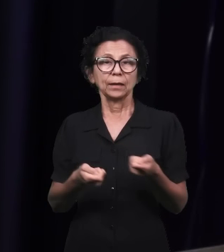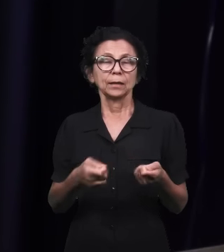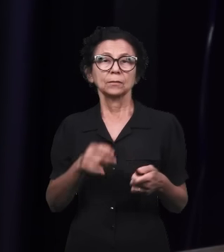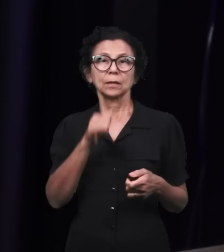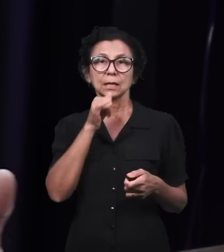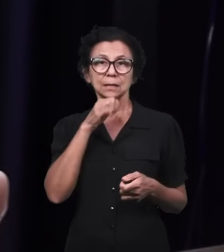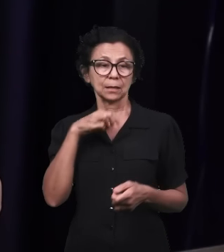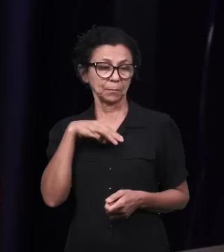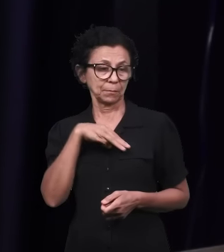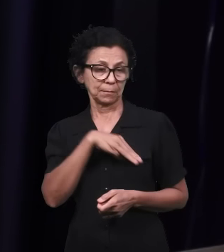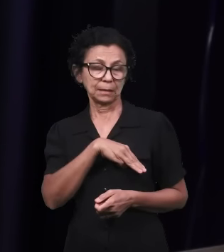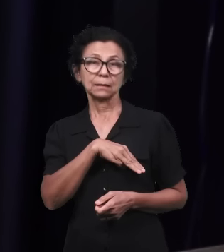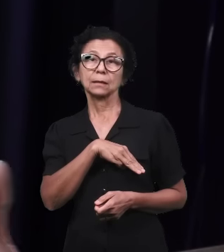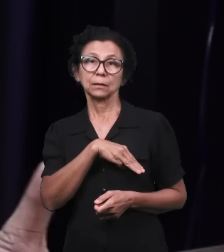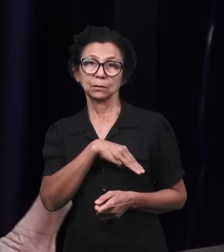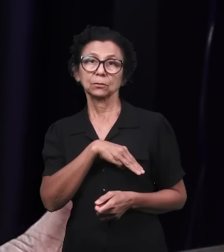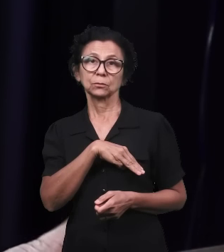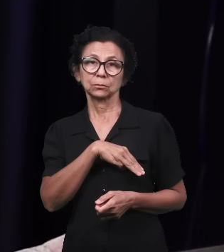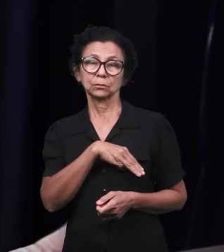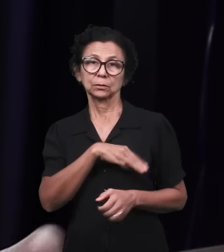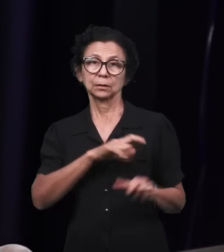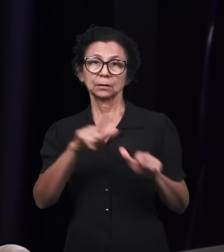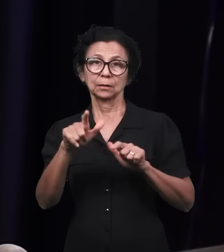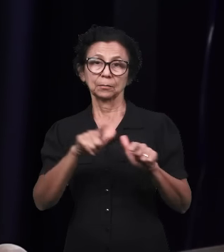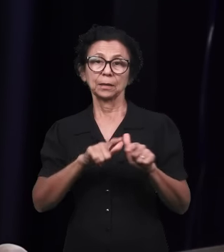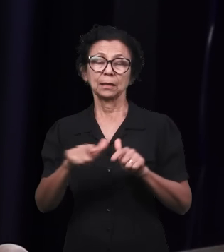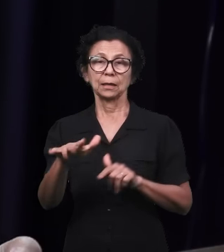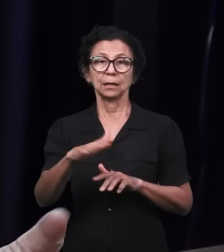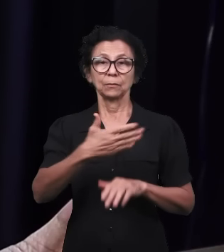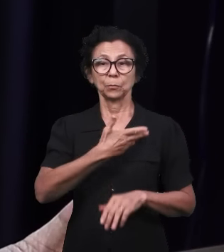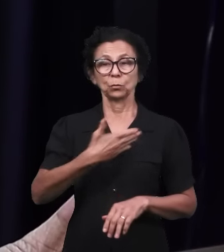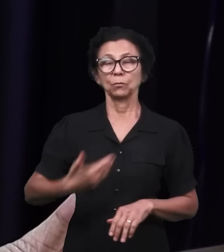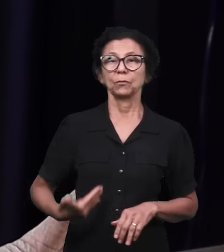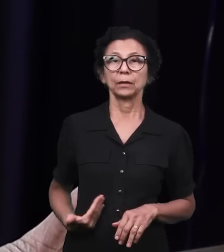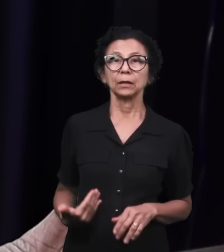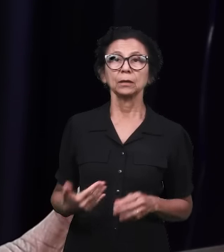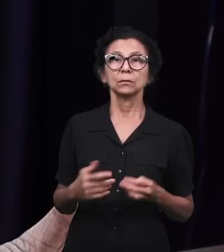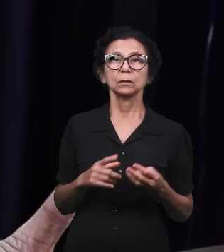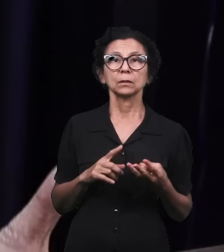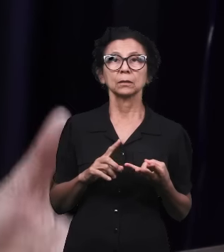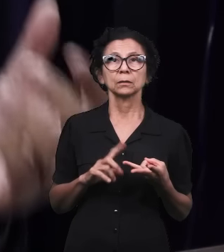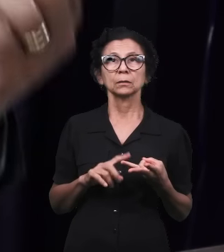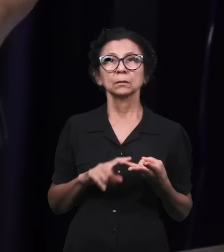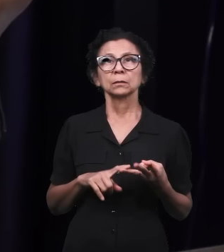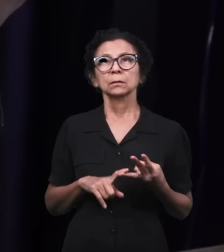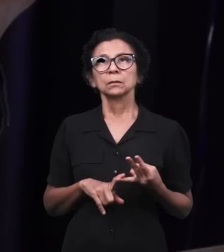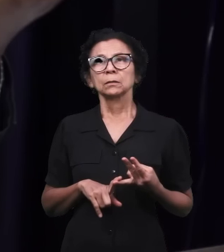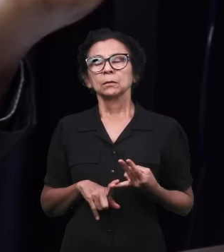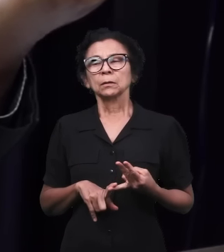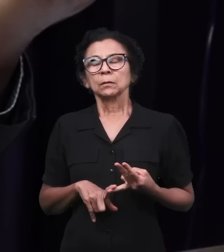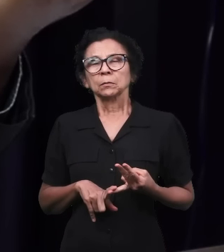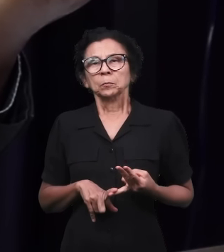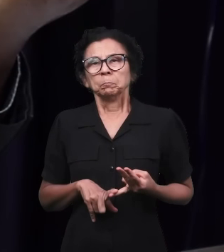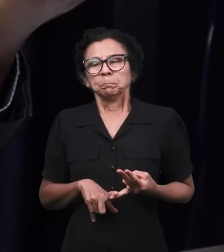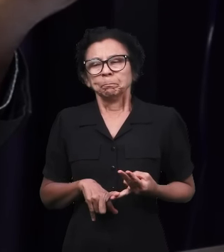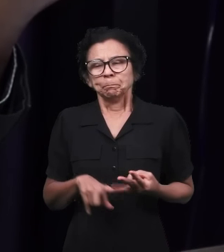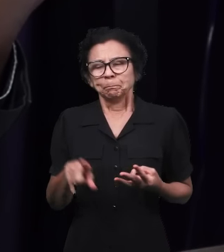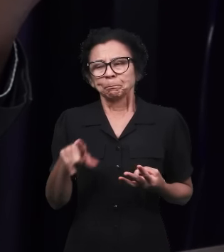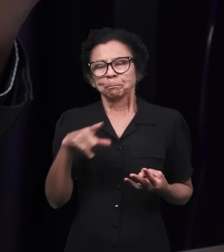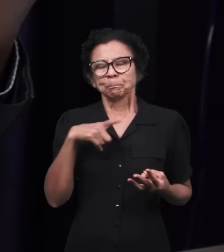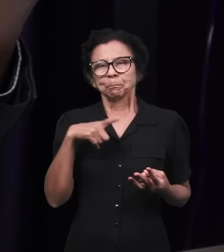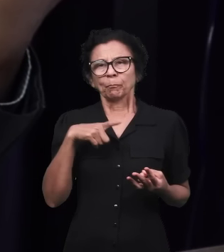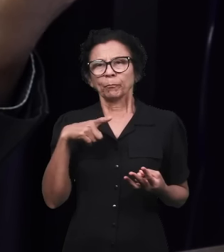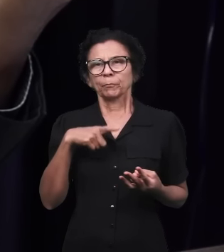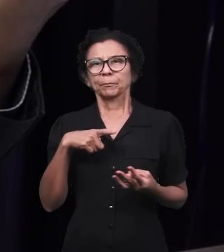governo na recebedoria, né? E a presença também ali do oficial